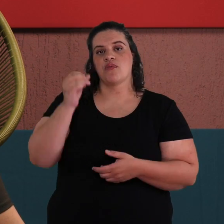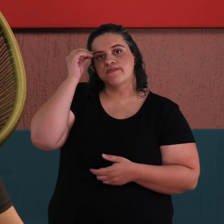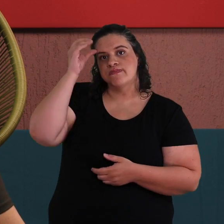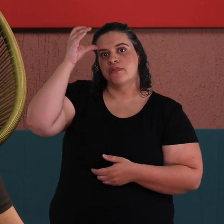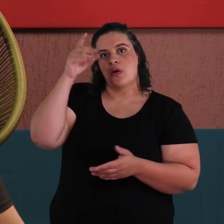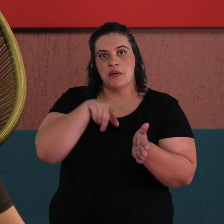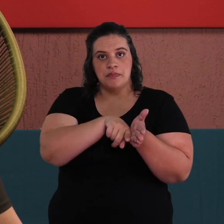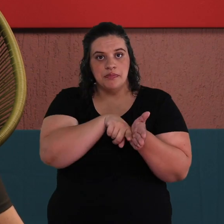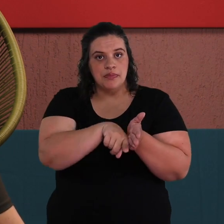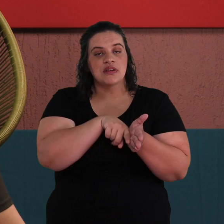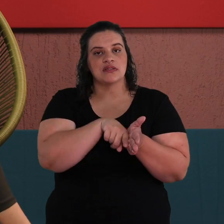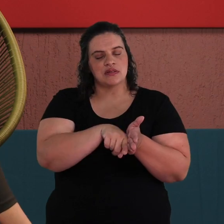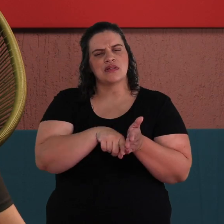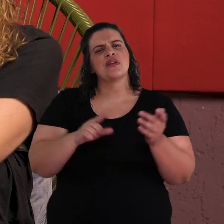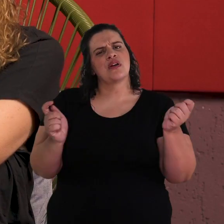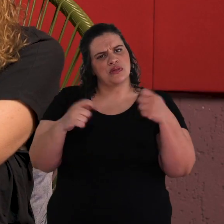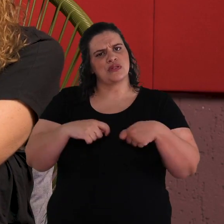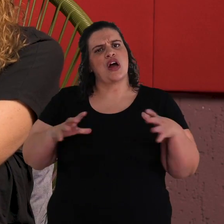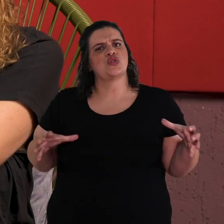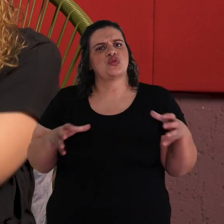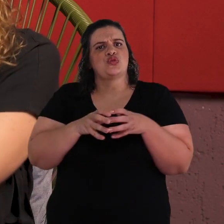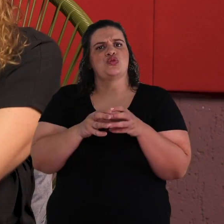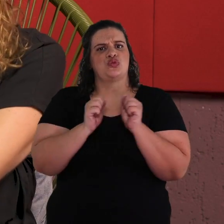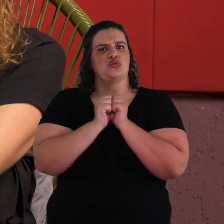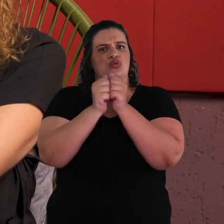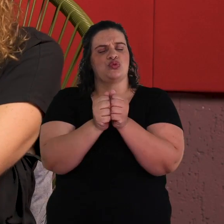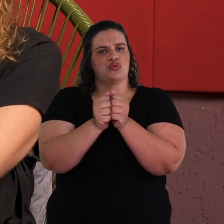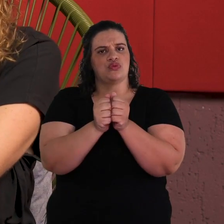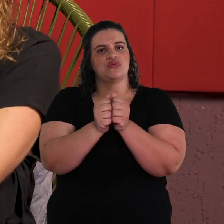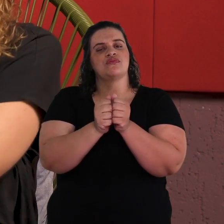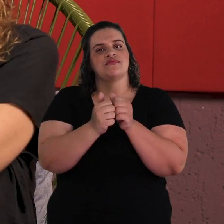informação, de conhecimento e pesquisa, a gente consiga,